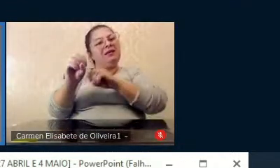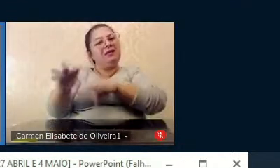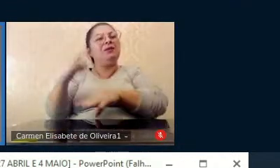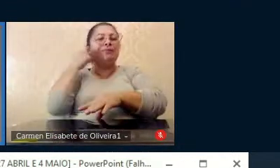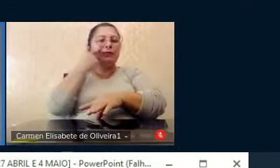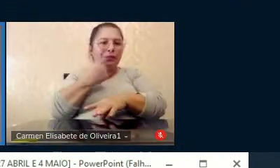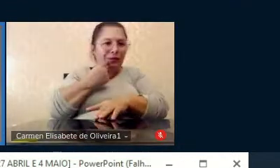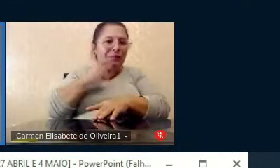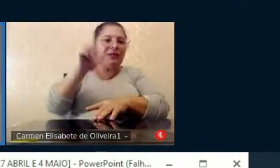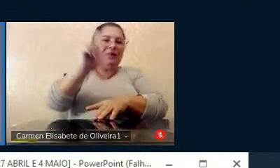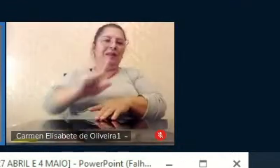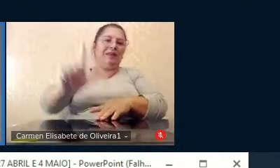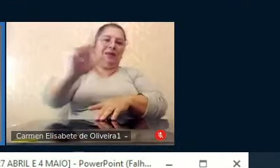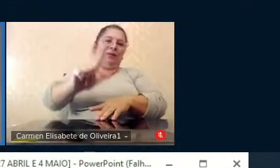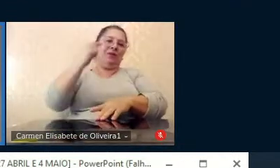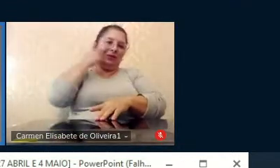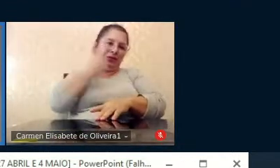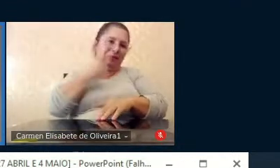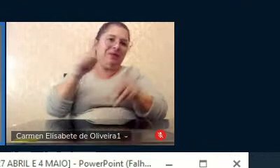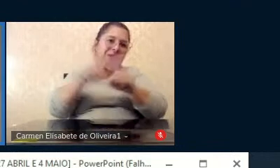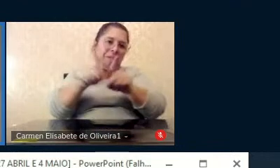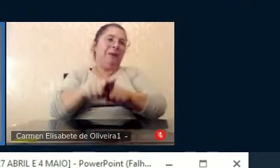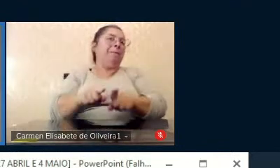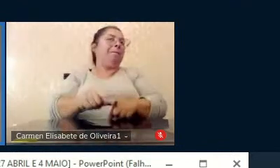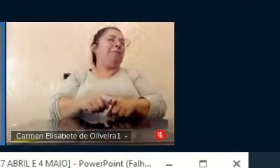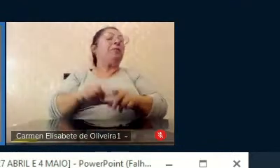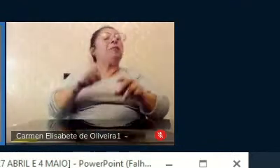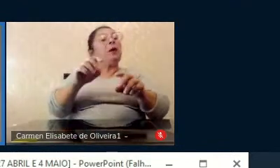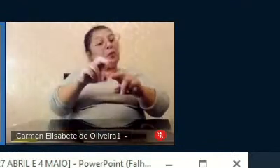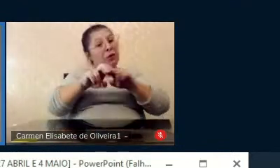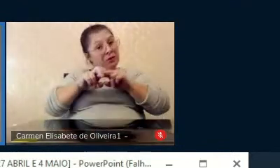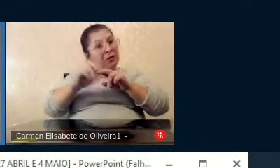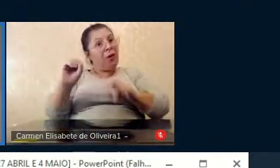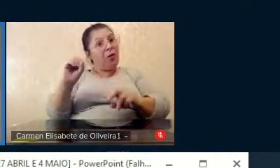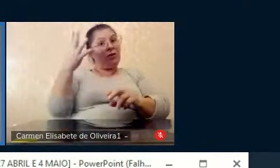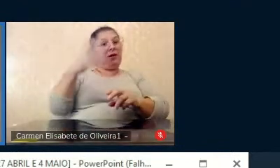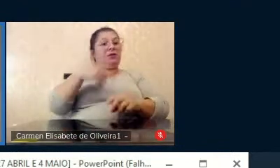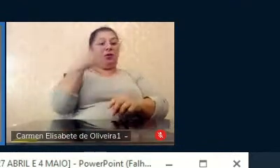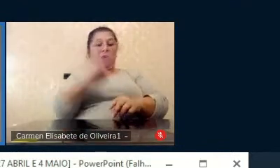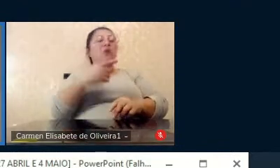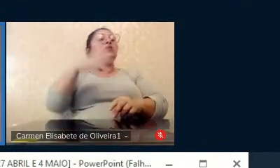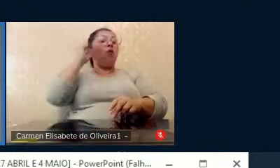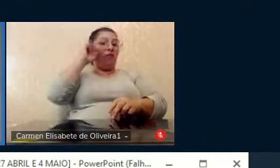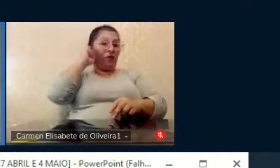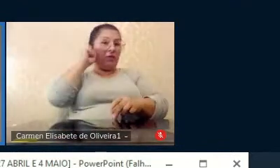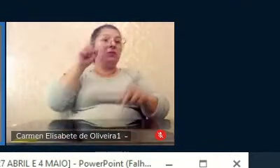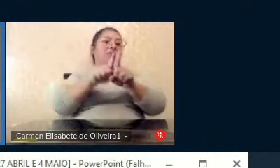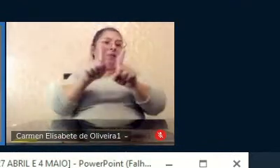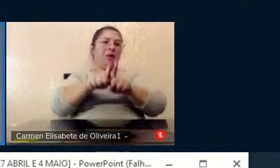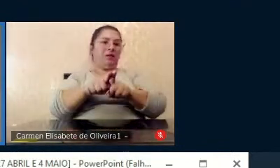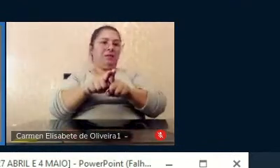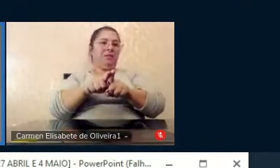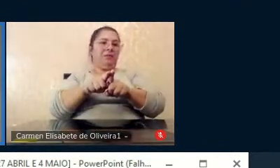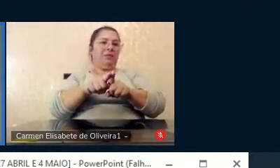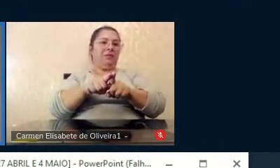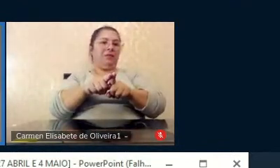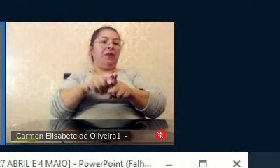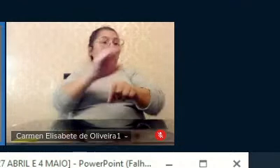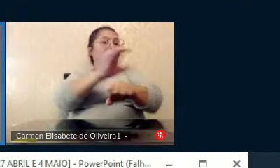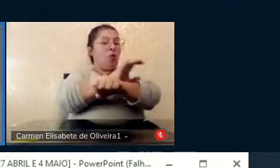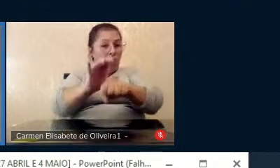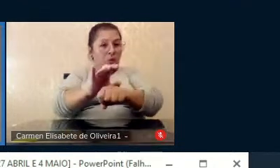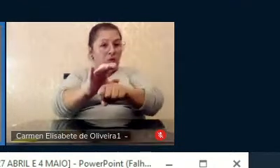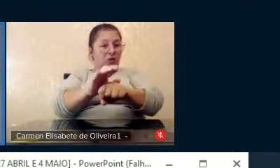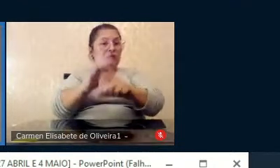de literatura surda. Então, isso acontece com nós, ouvintes, e também esse curso